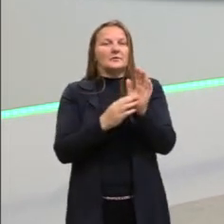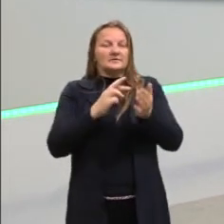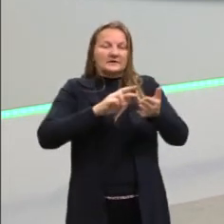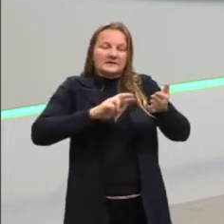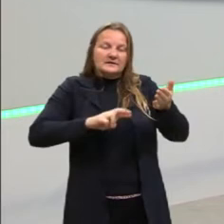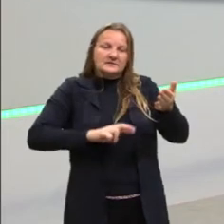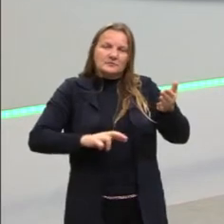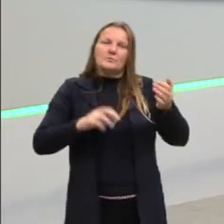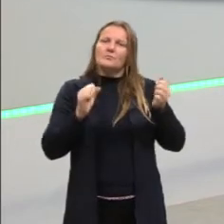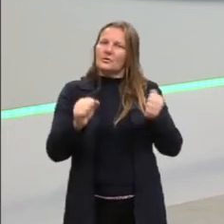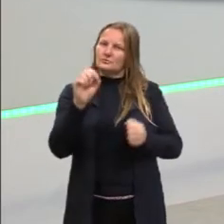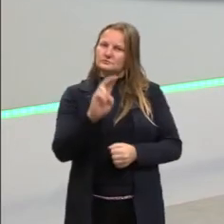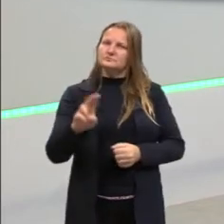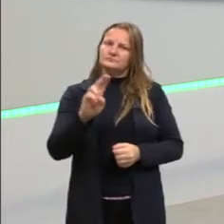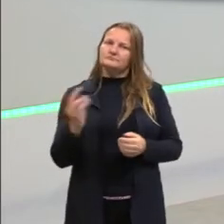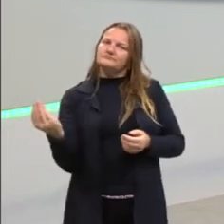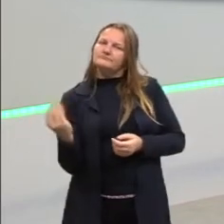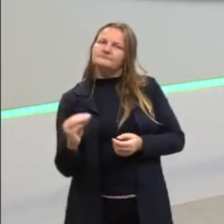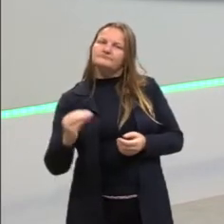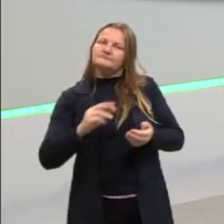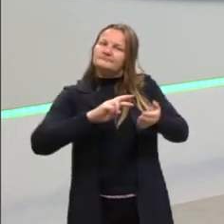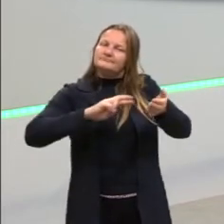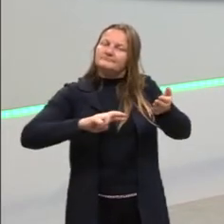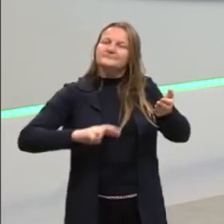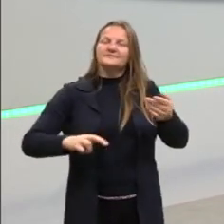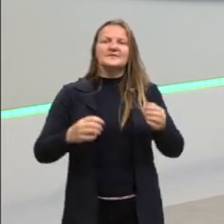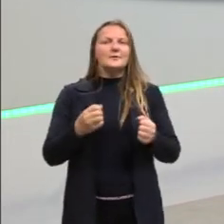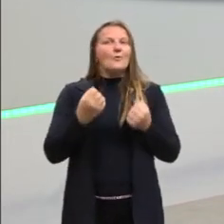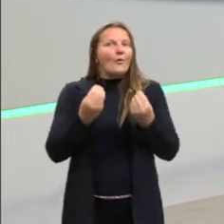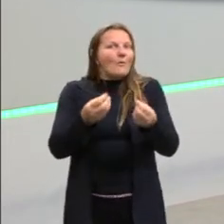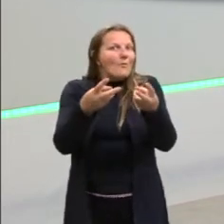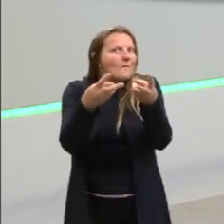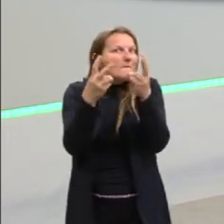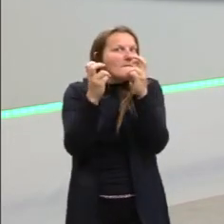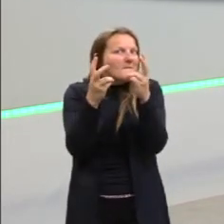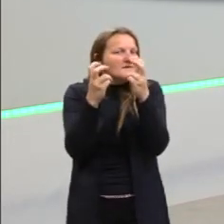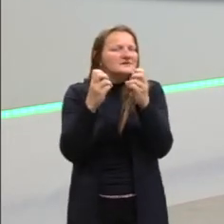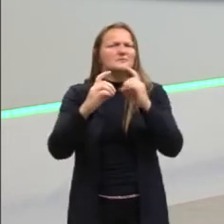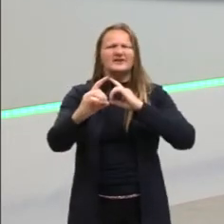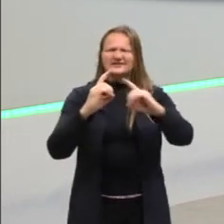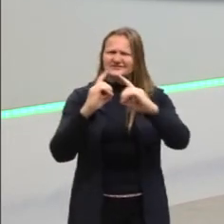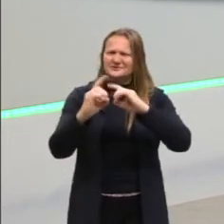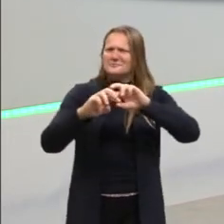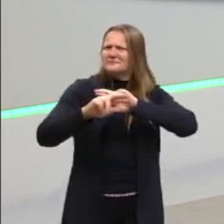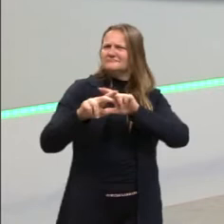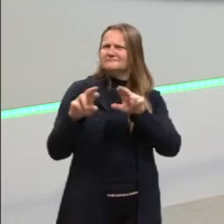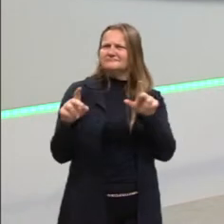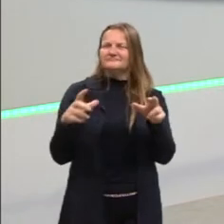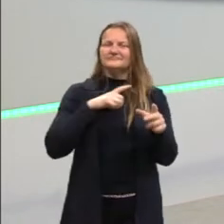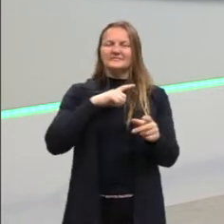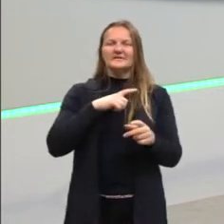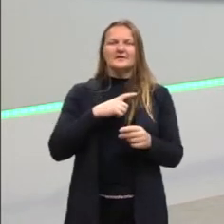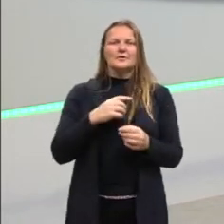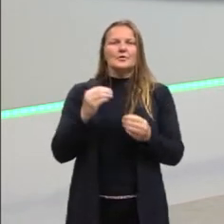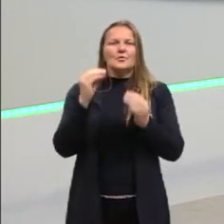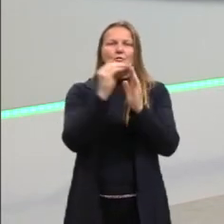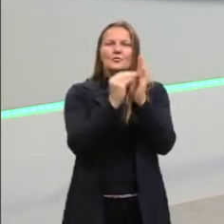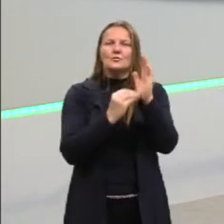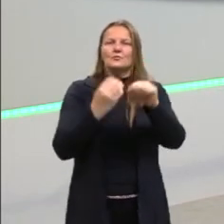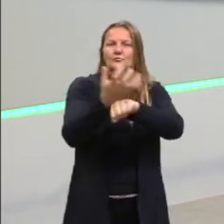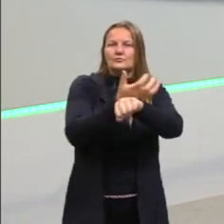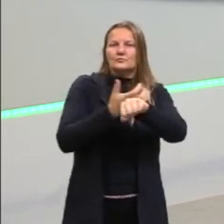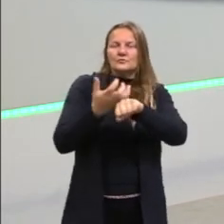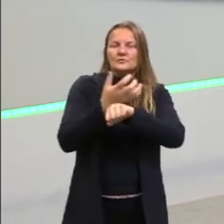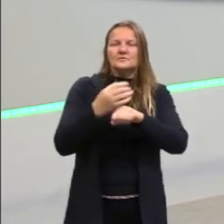redação, tá? Então, para vocês verem como a gente tem essa dinâmica entre os componentes curriculares,